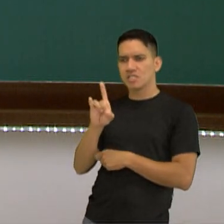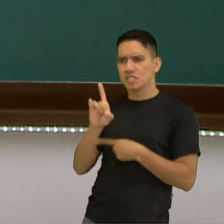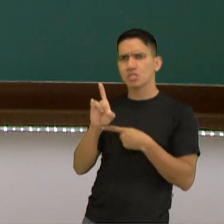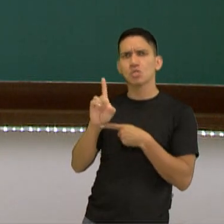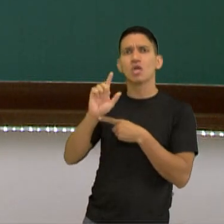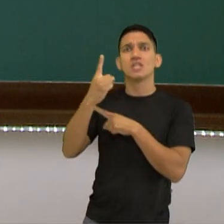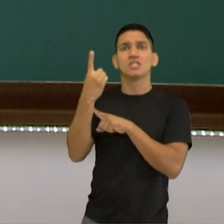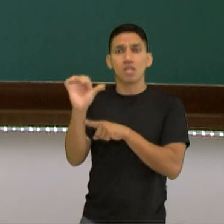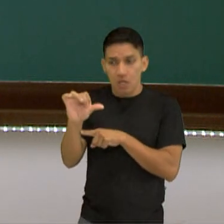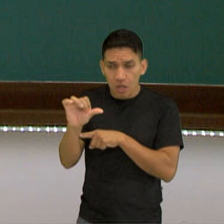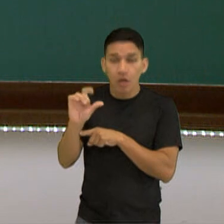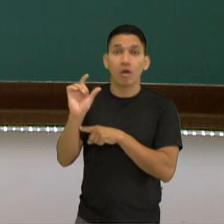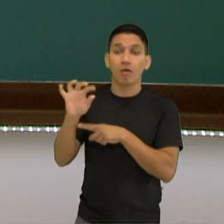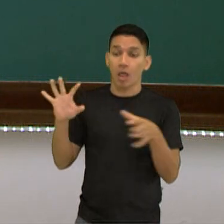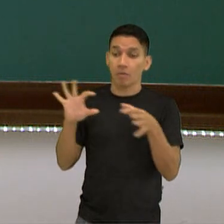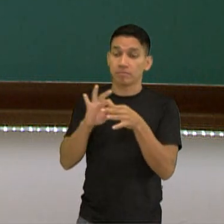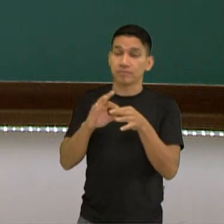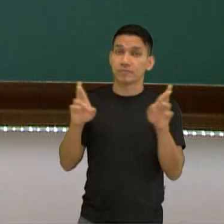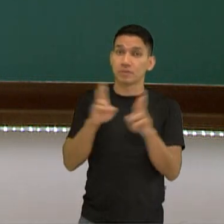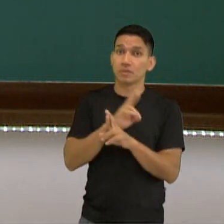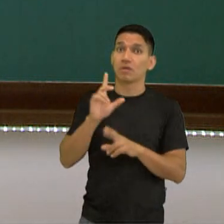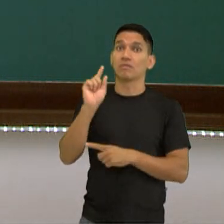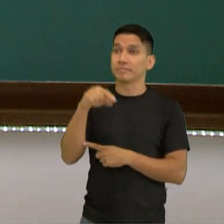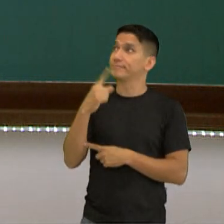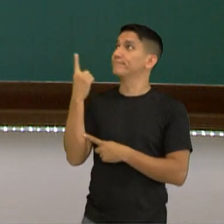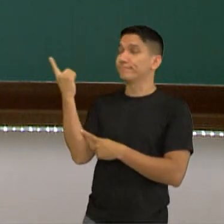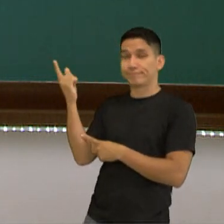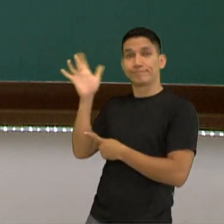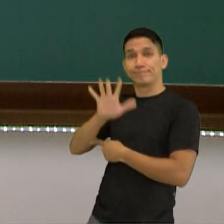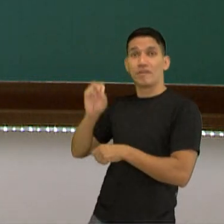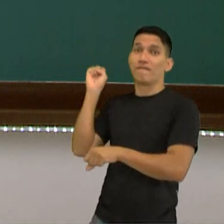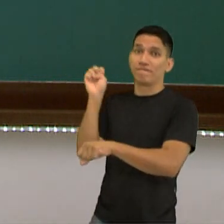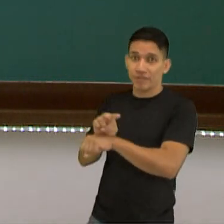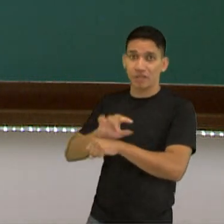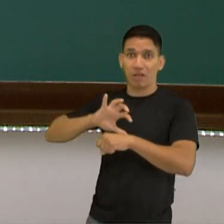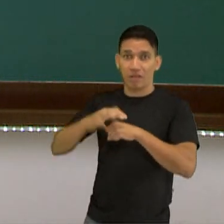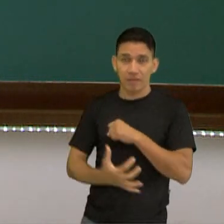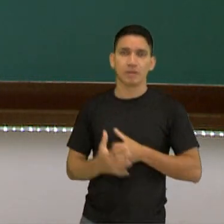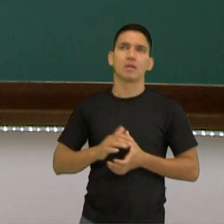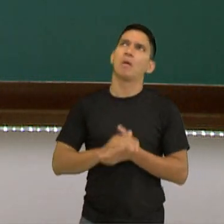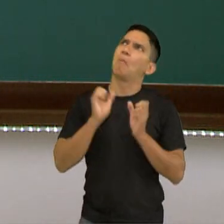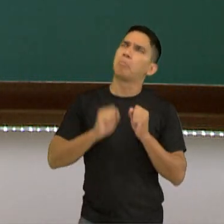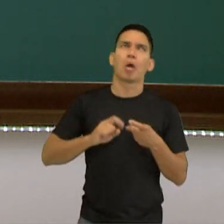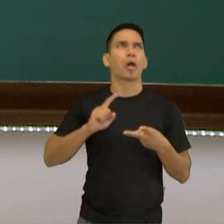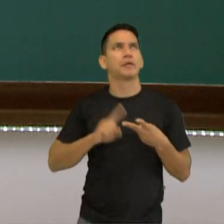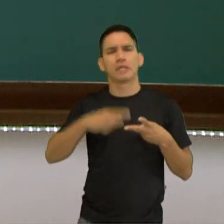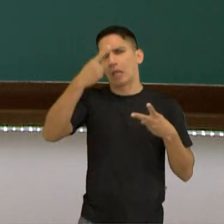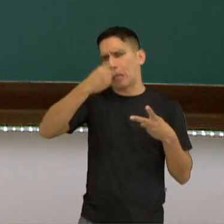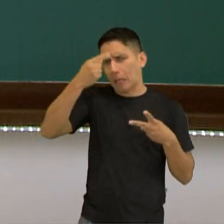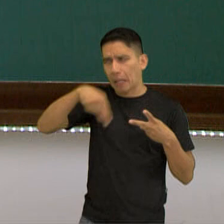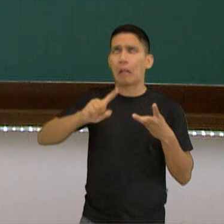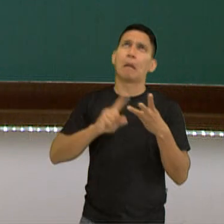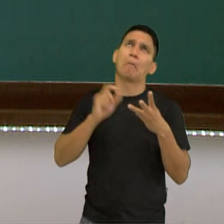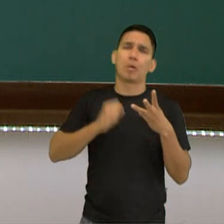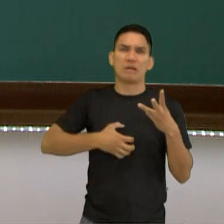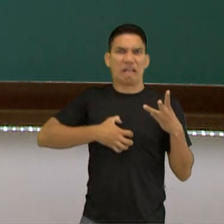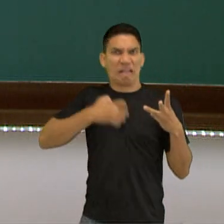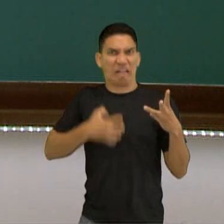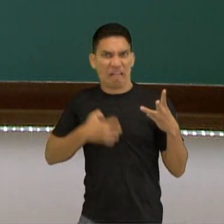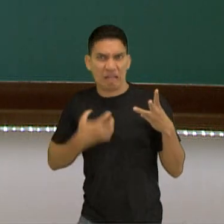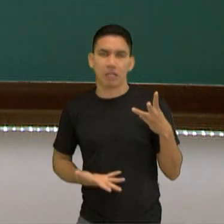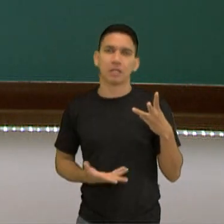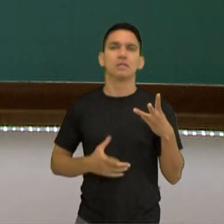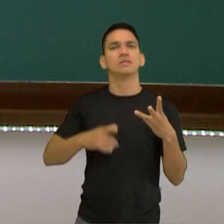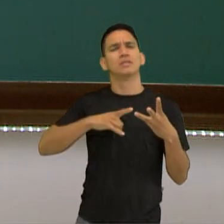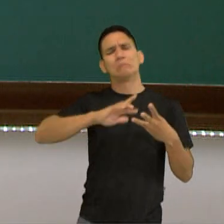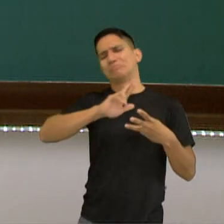Covid-19, eu tenho, por exemplo, gripe, pode ter raiva. Então, é muito normal no